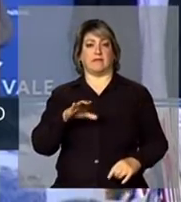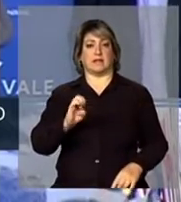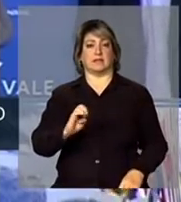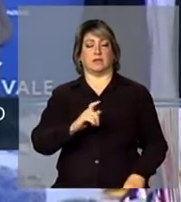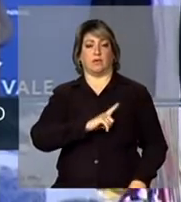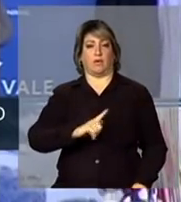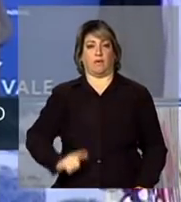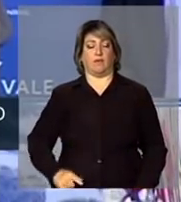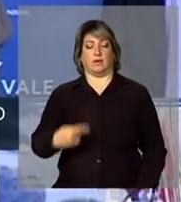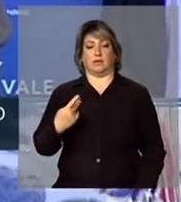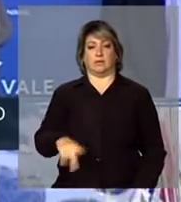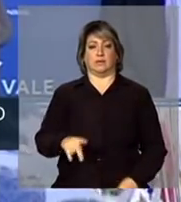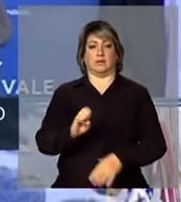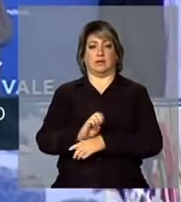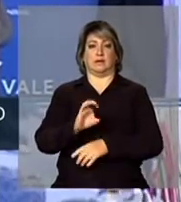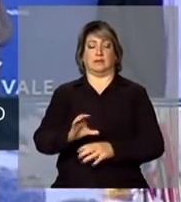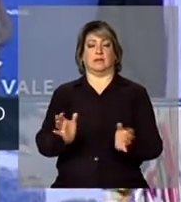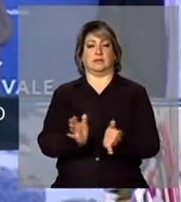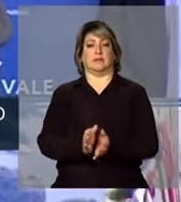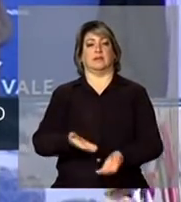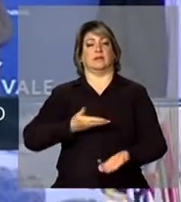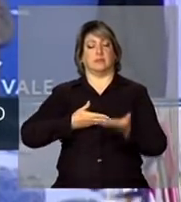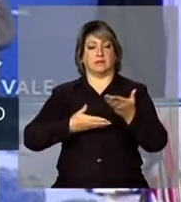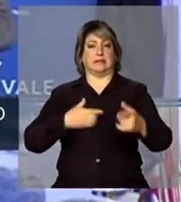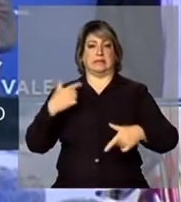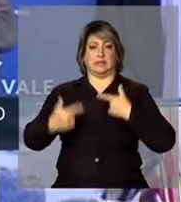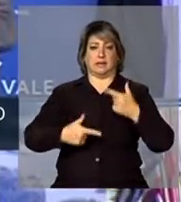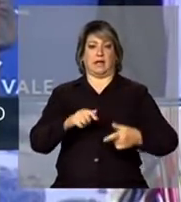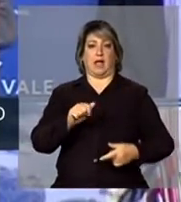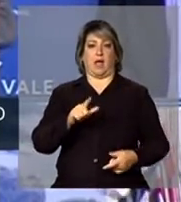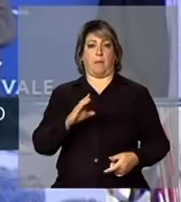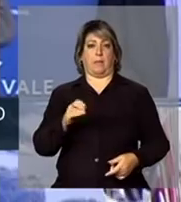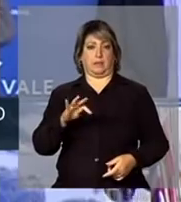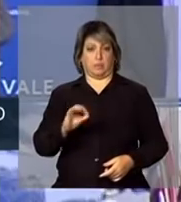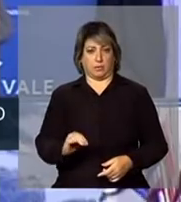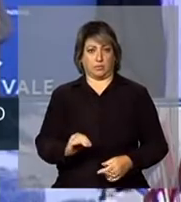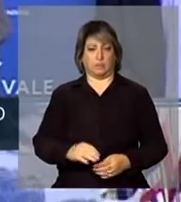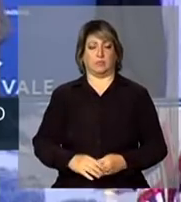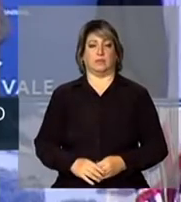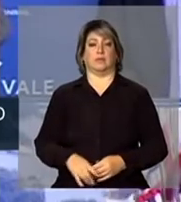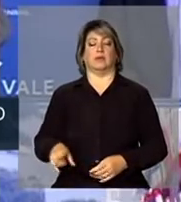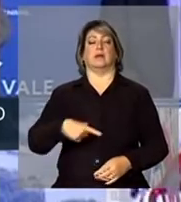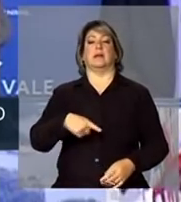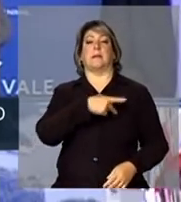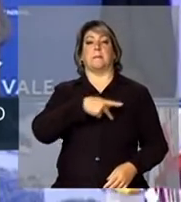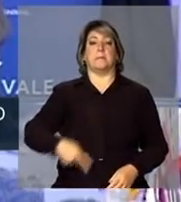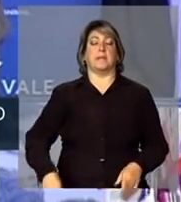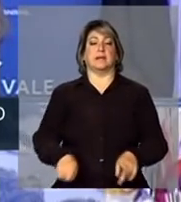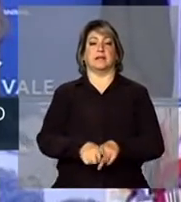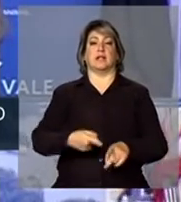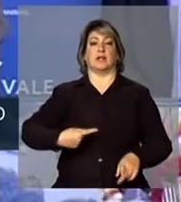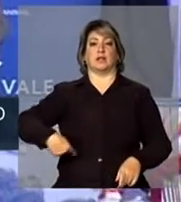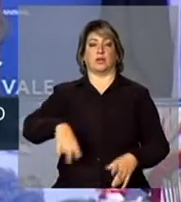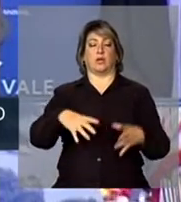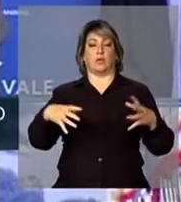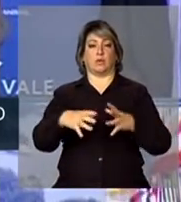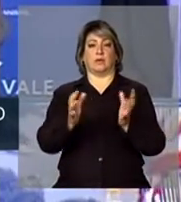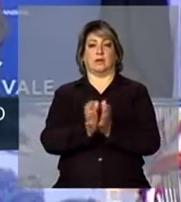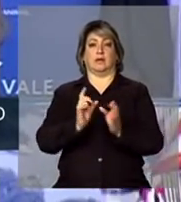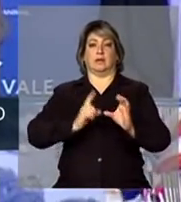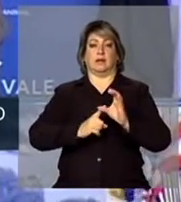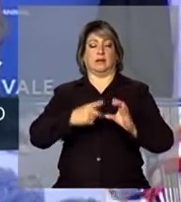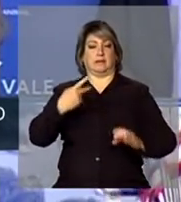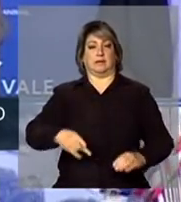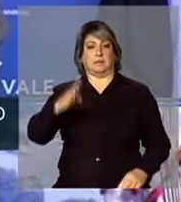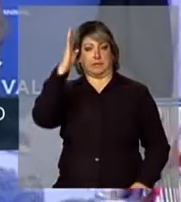vice-governador do Estado, caro companheiro nessa jornada, Alberto Pinto Coelho, o presidente da nossa egrégia Assembleia Legislativa de